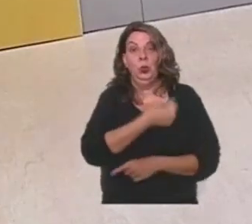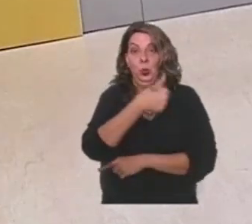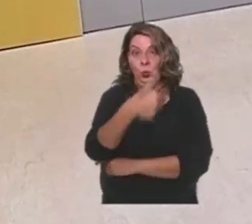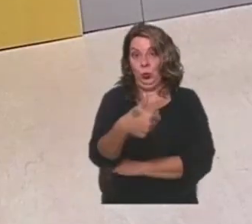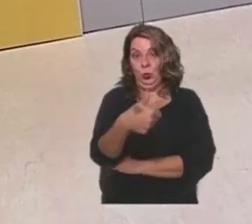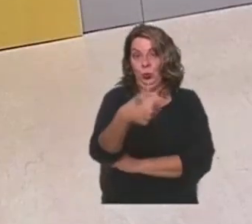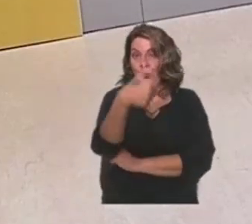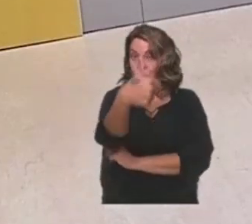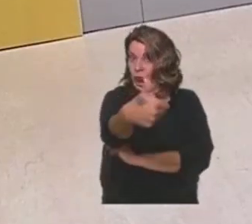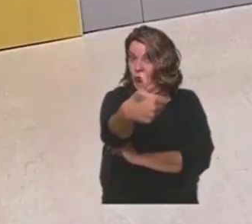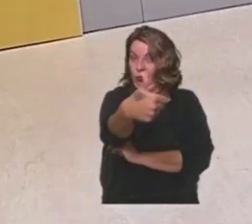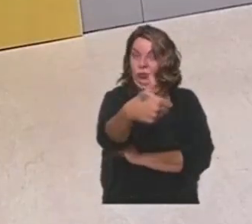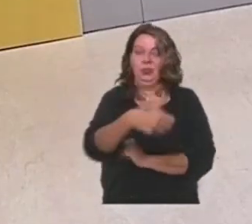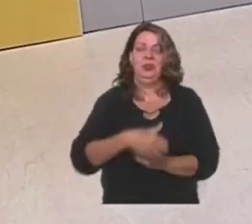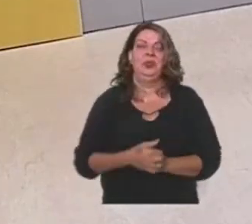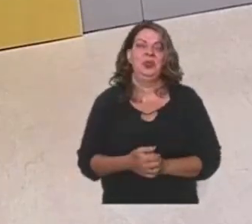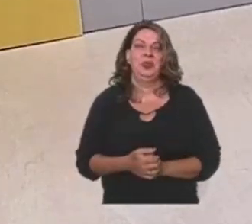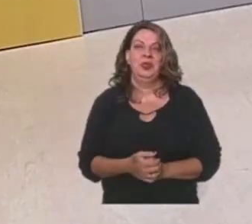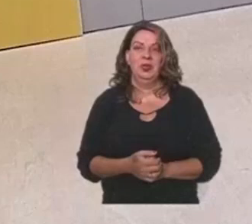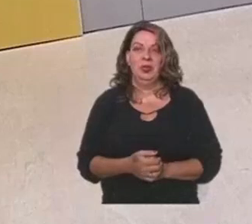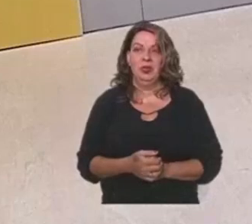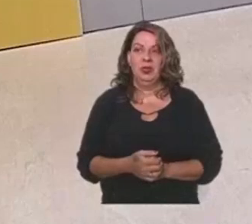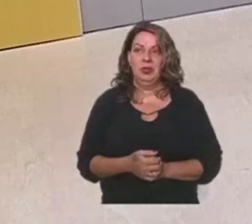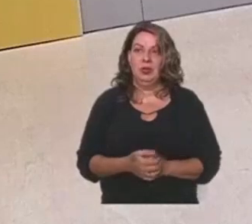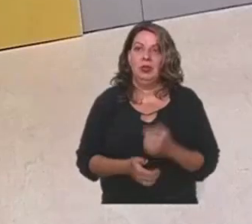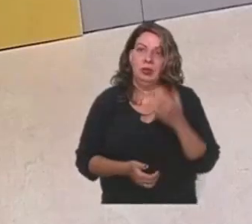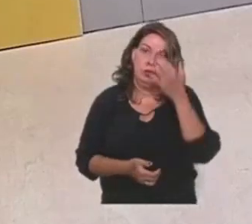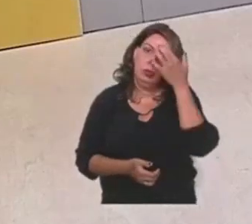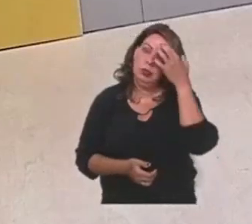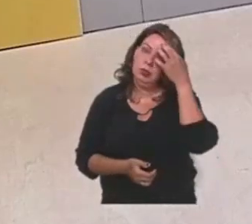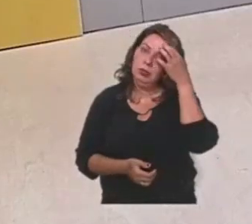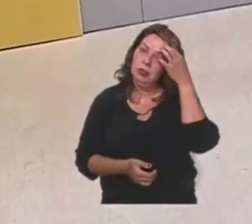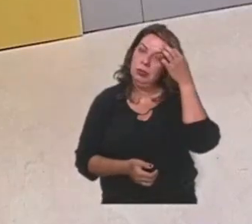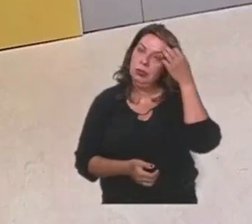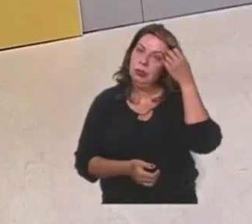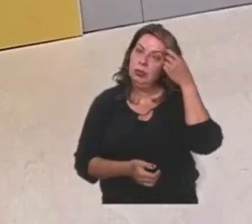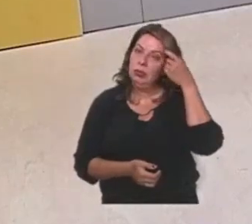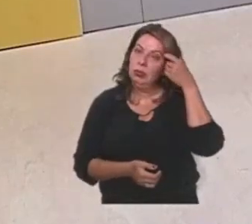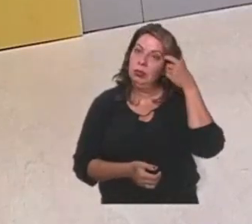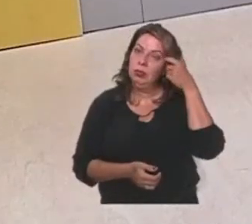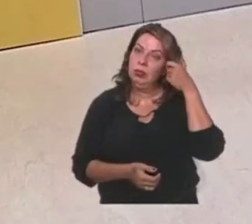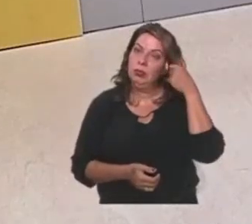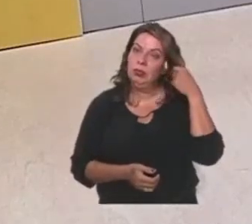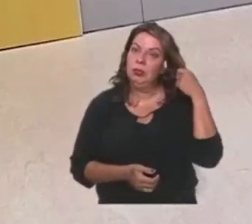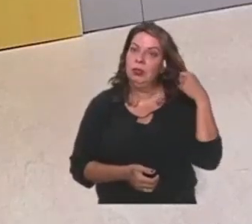1, número 1 é a bolinha da vez. Número 1, número 1, número 1, subiu, saiu, valendo agora 23.